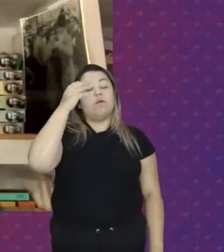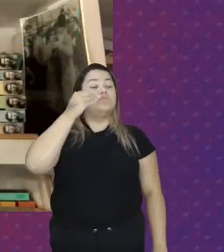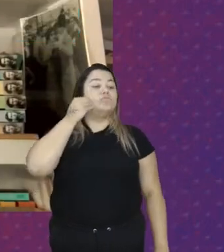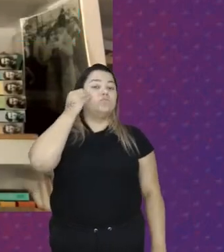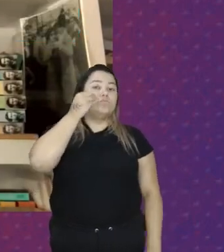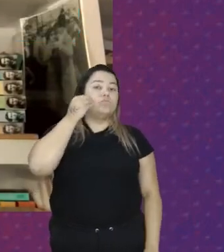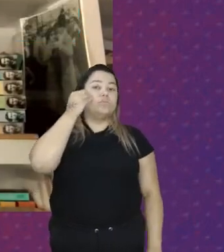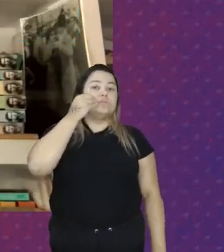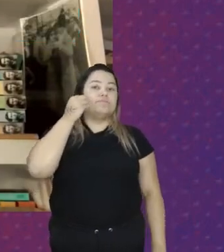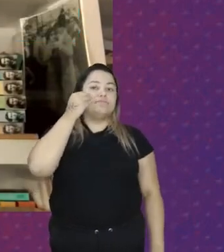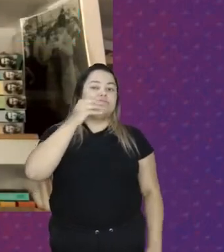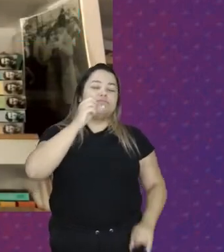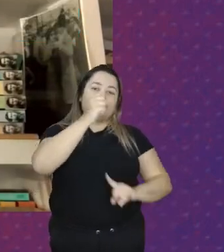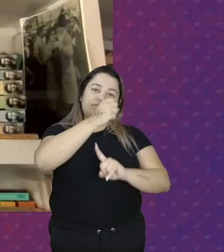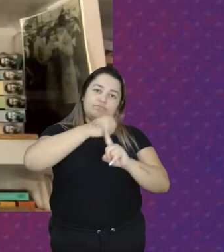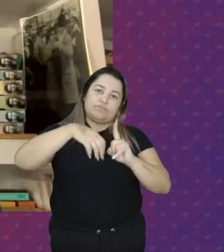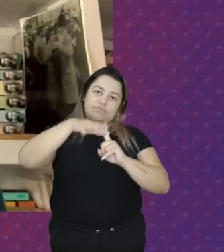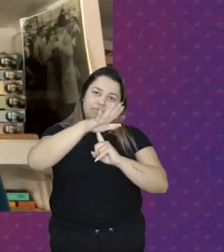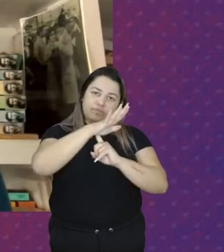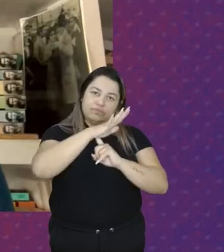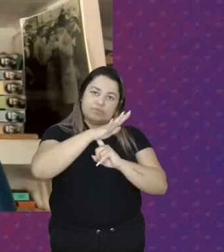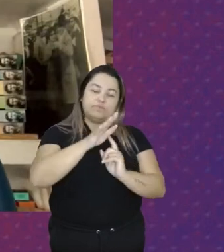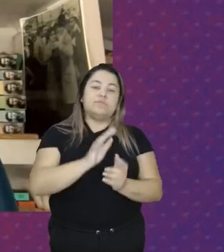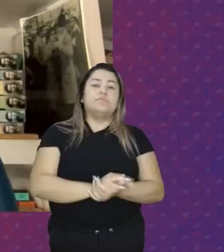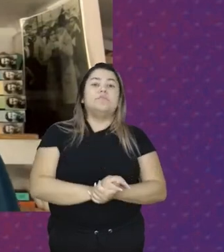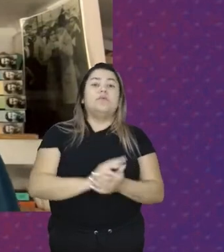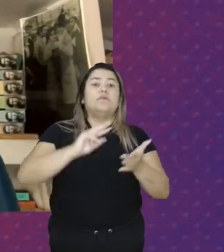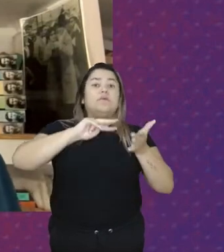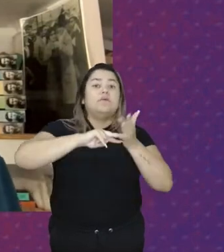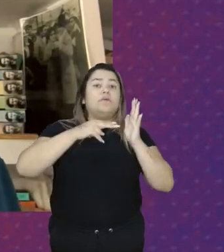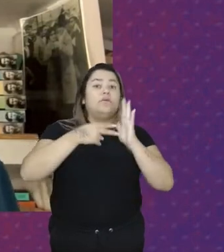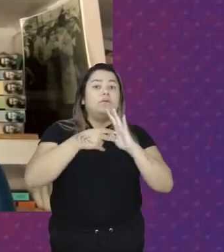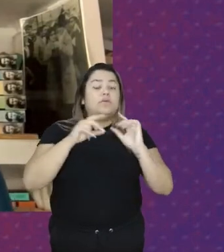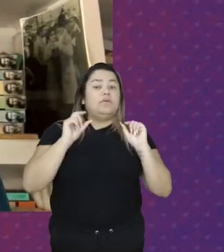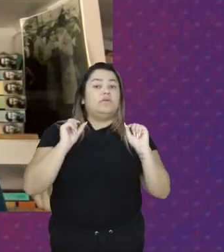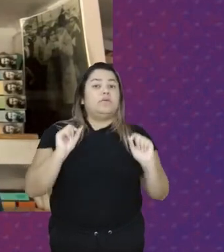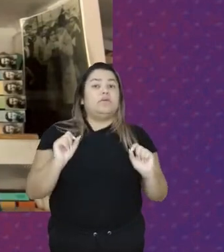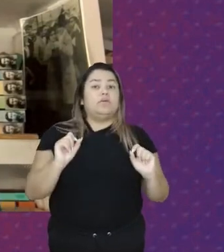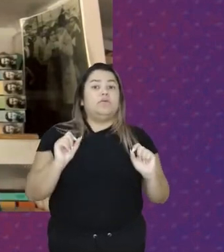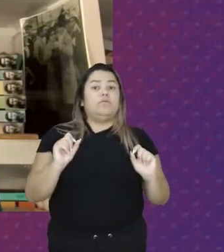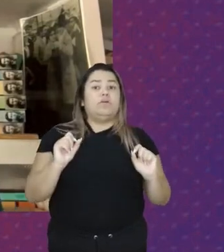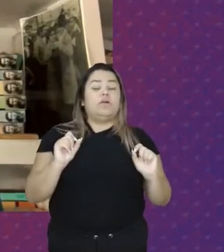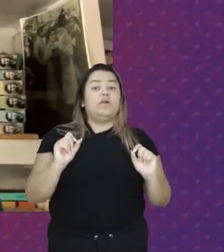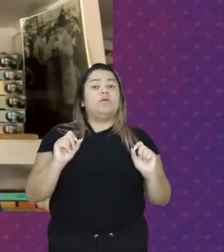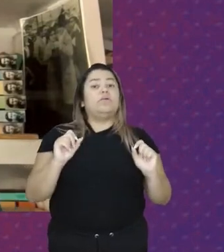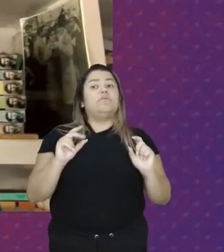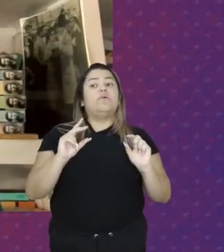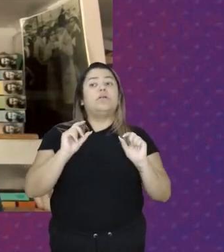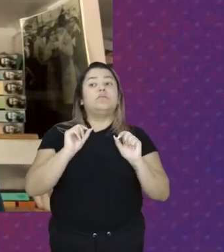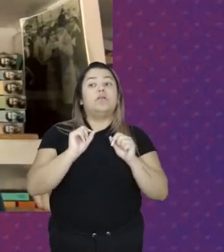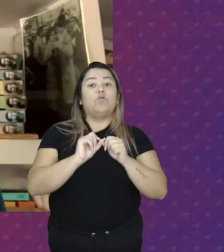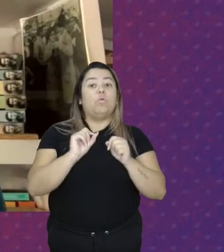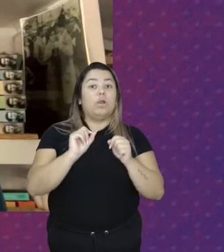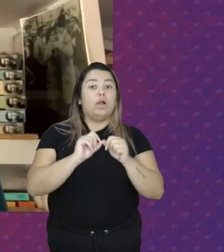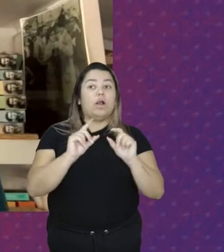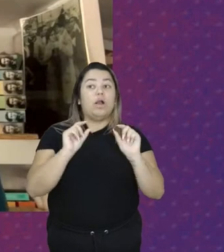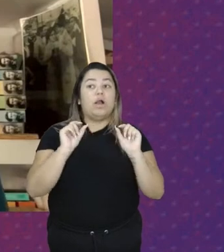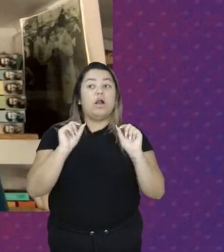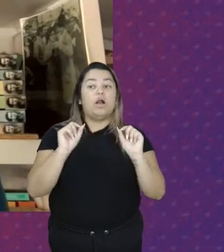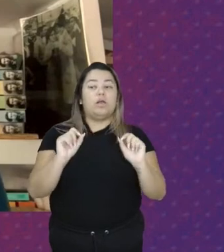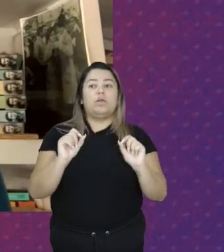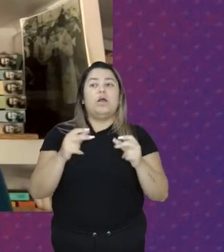mas também da experiência social. Isso significa também decifrar